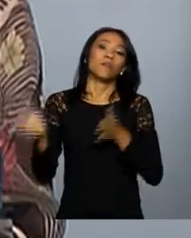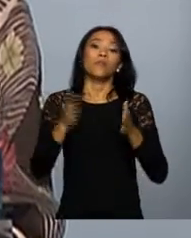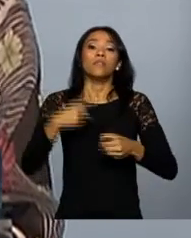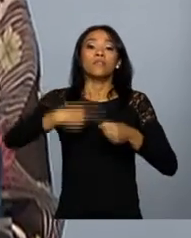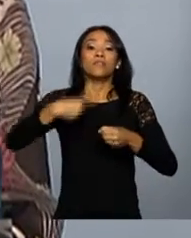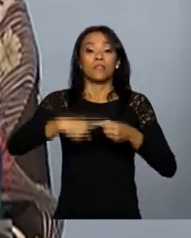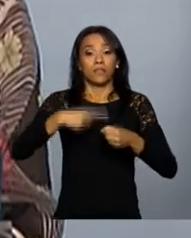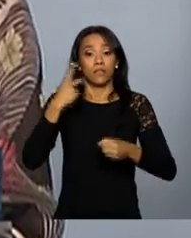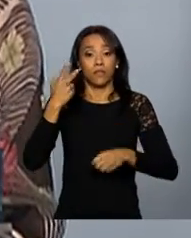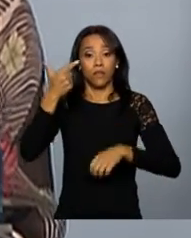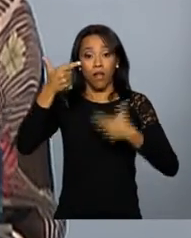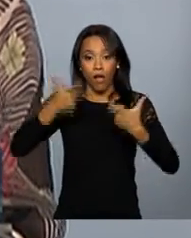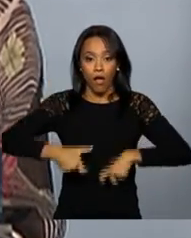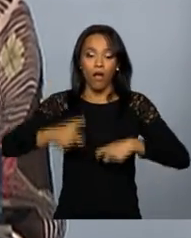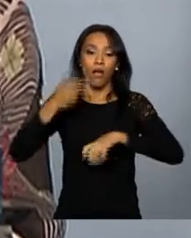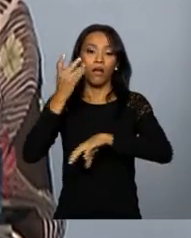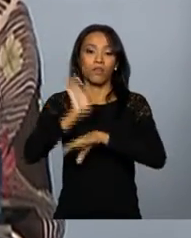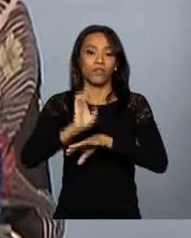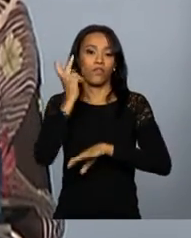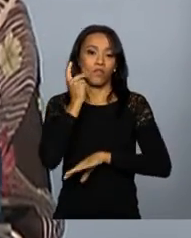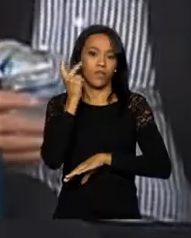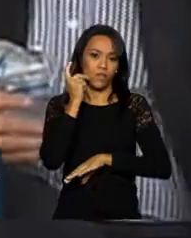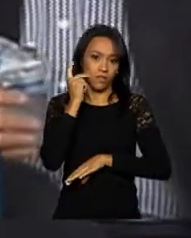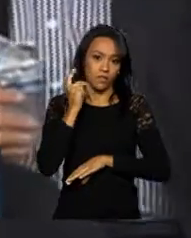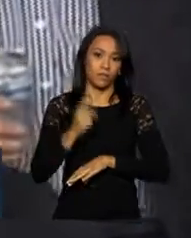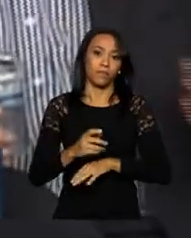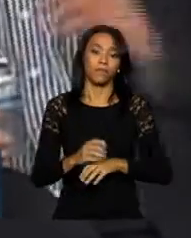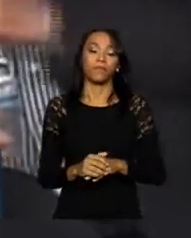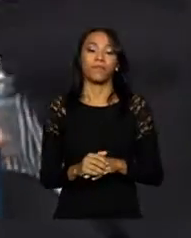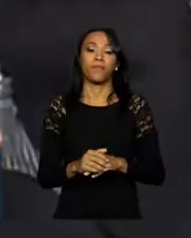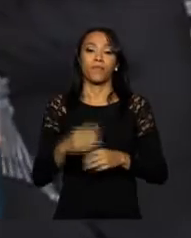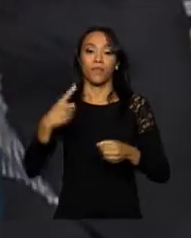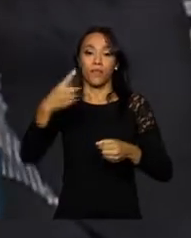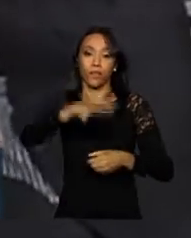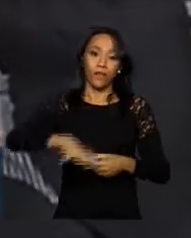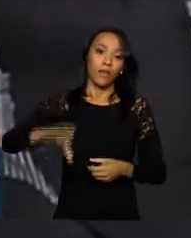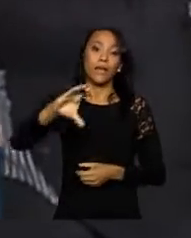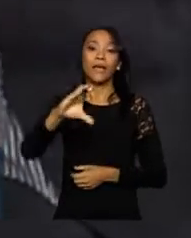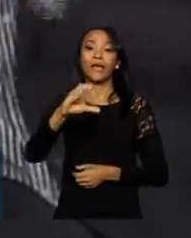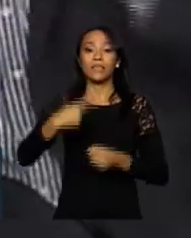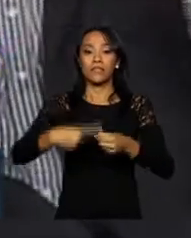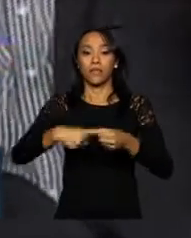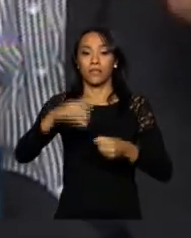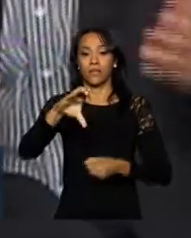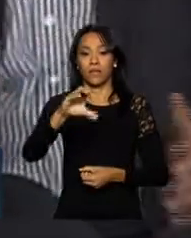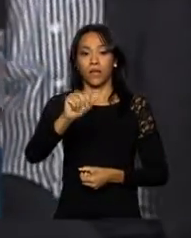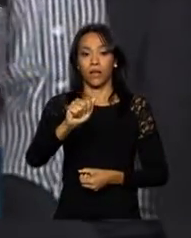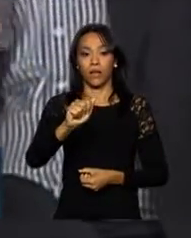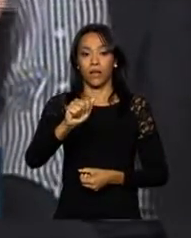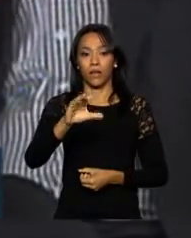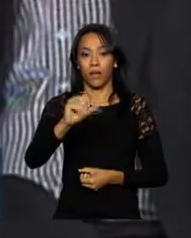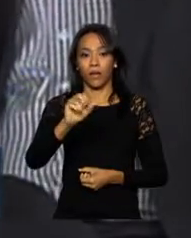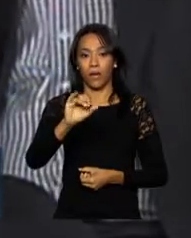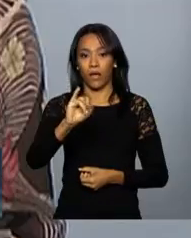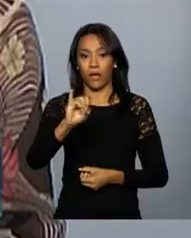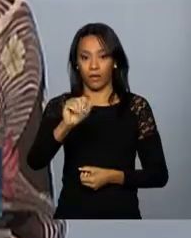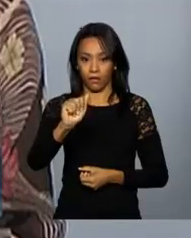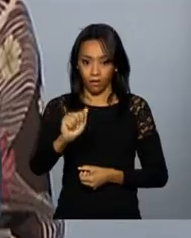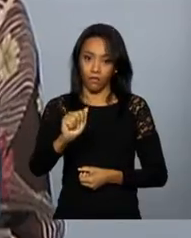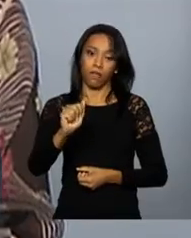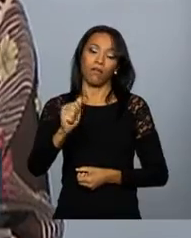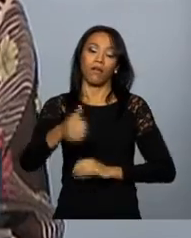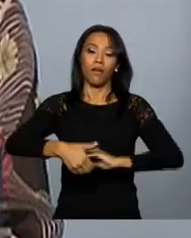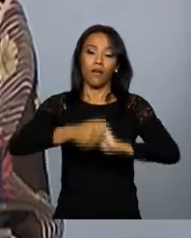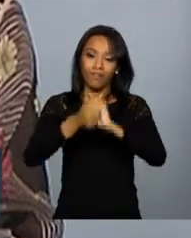no Ceará, no residencial José Lino da Silveira, eu quero cumprimentar o governador